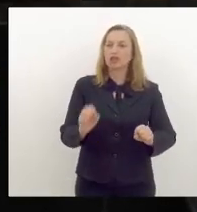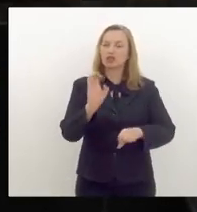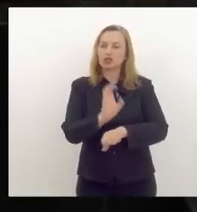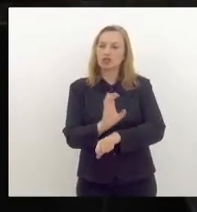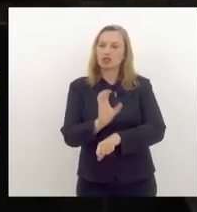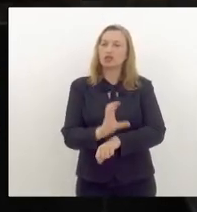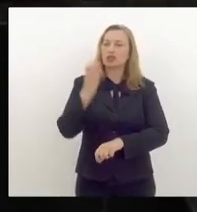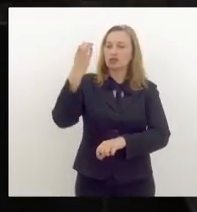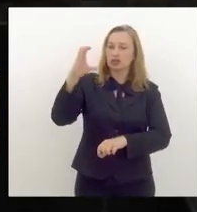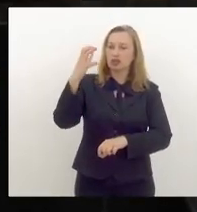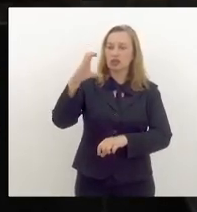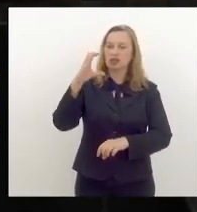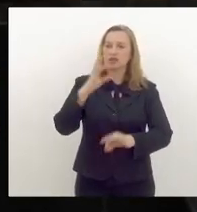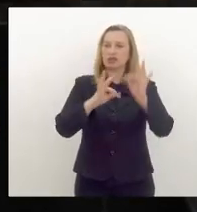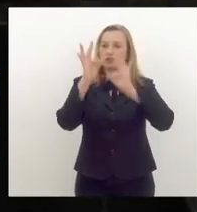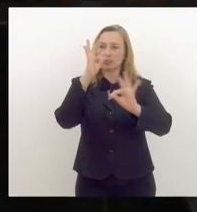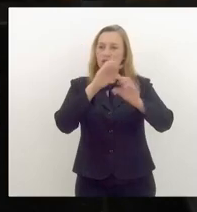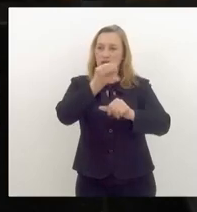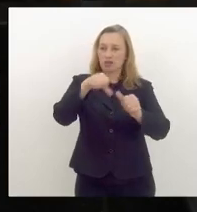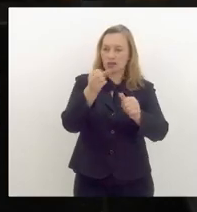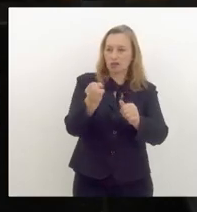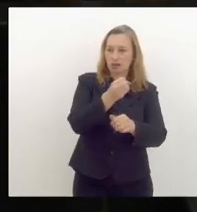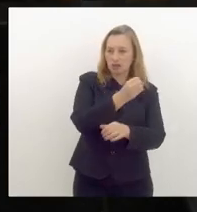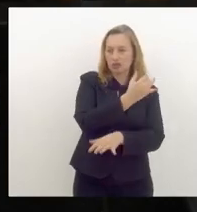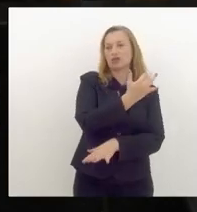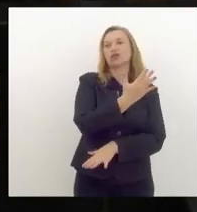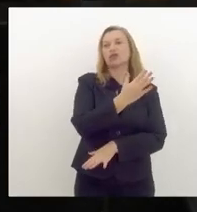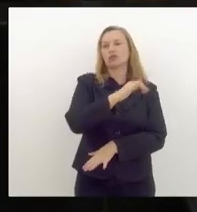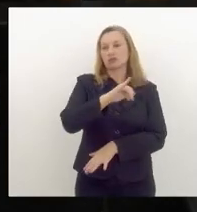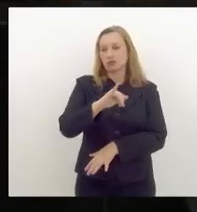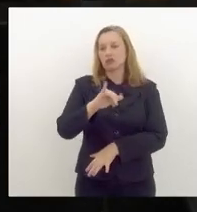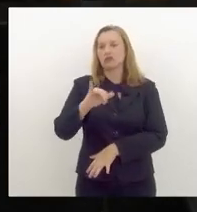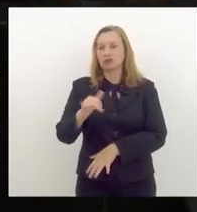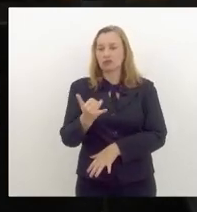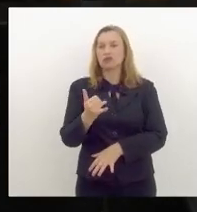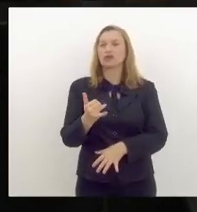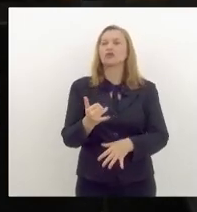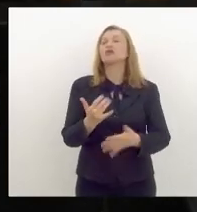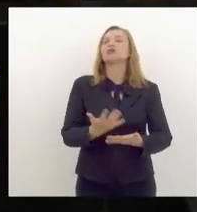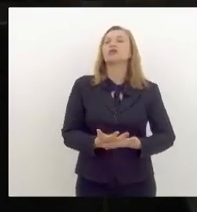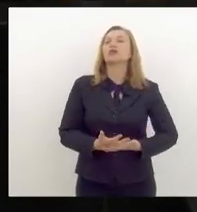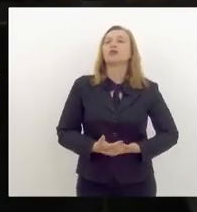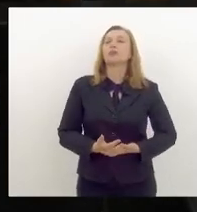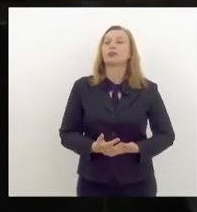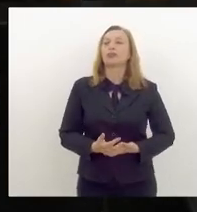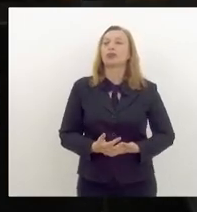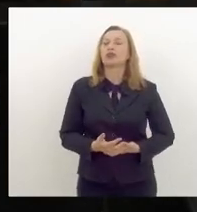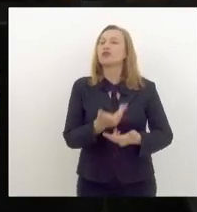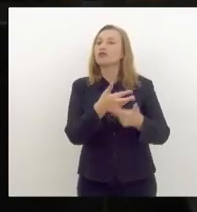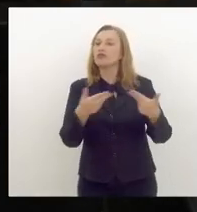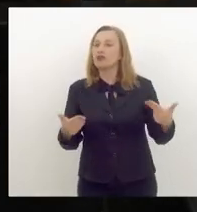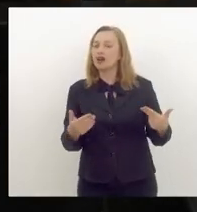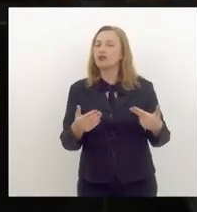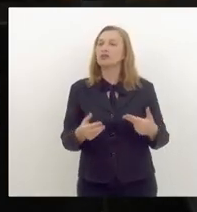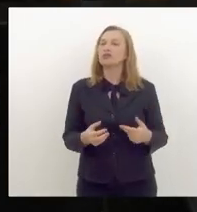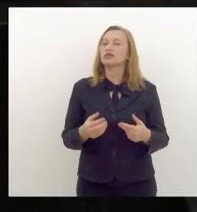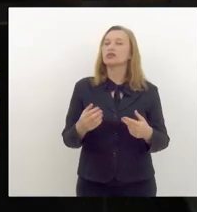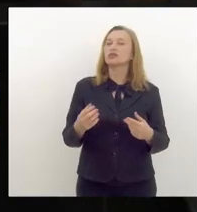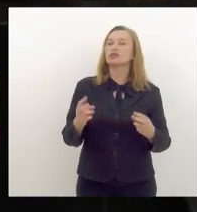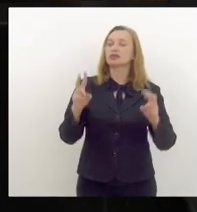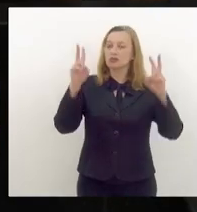e inovação do Rio de Janeiro que busca organizar na política pública de Ciência Tecnologia e inovação com vários elementos